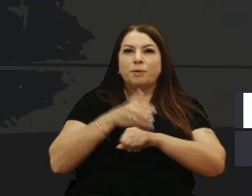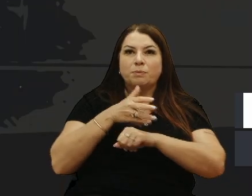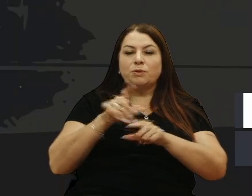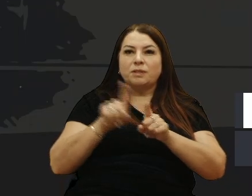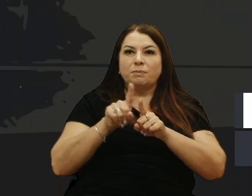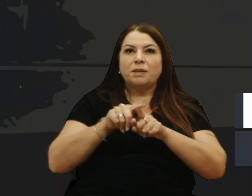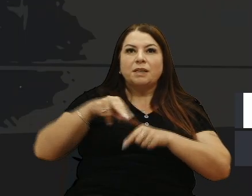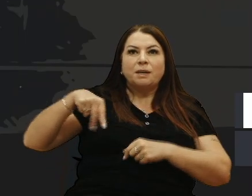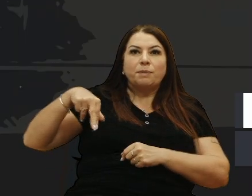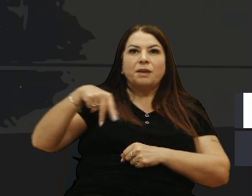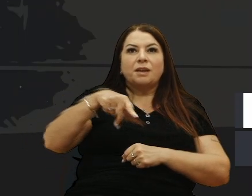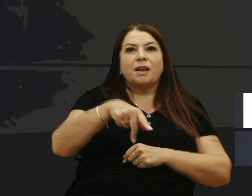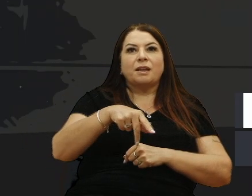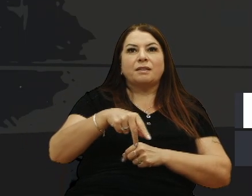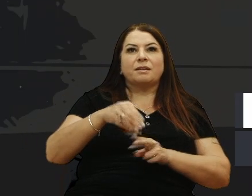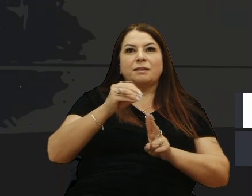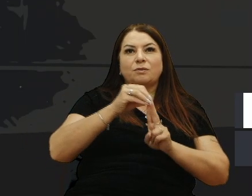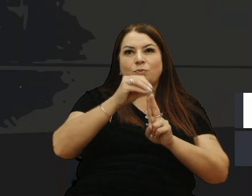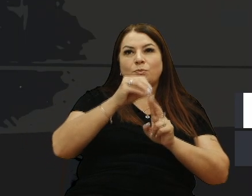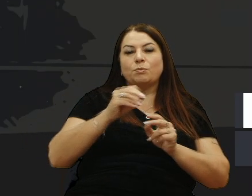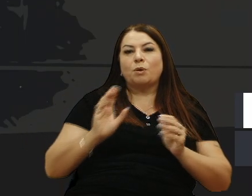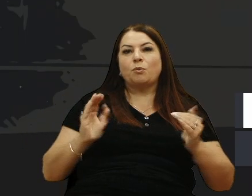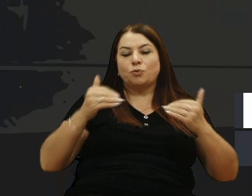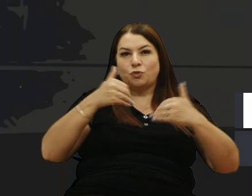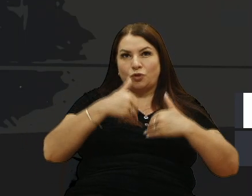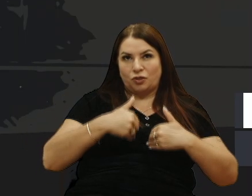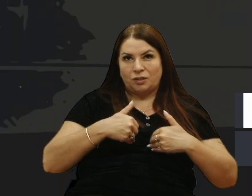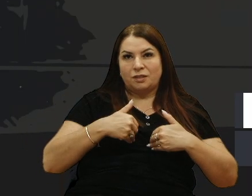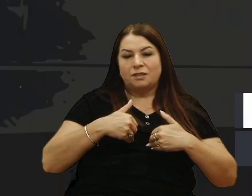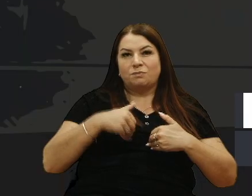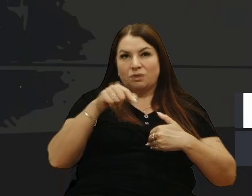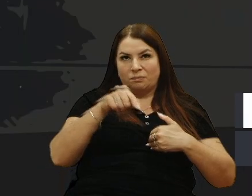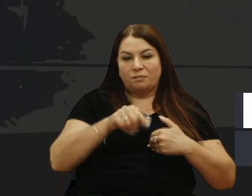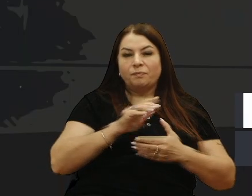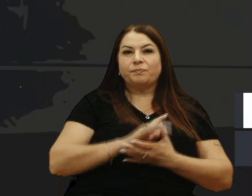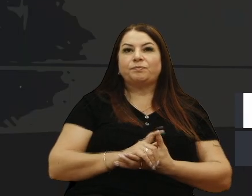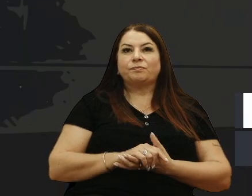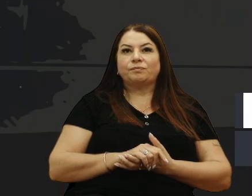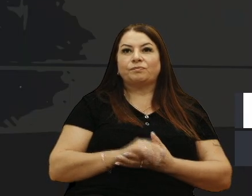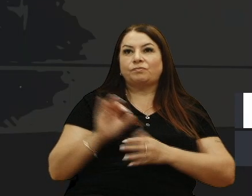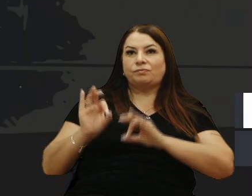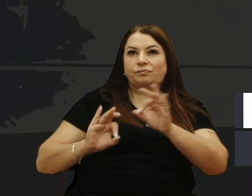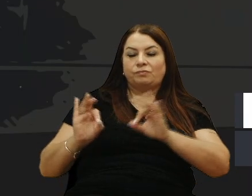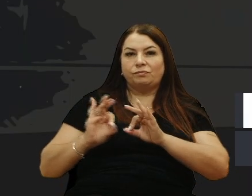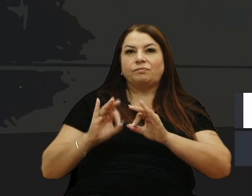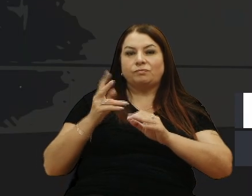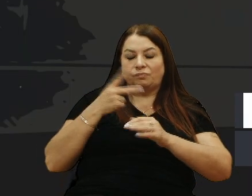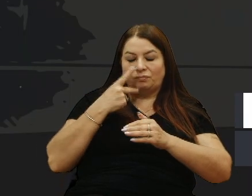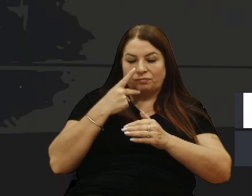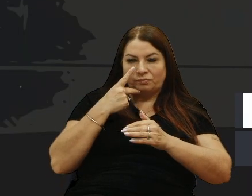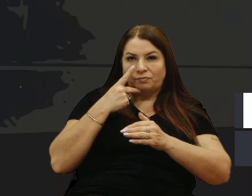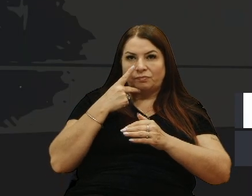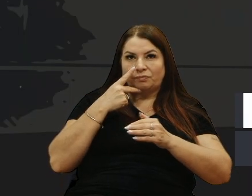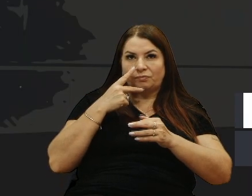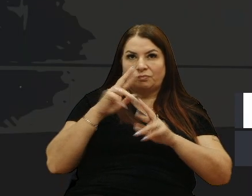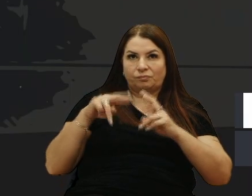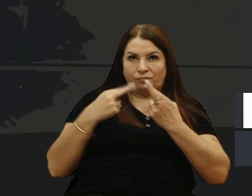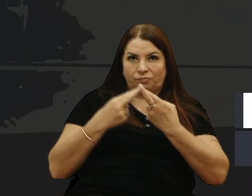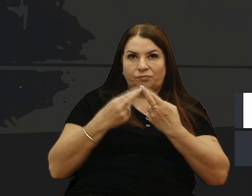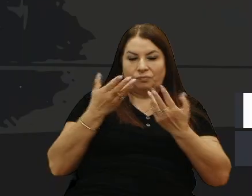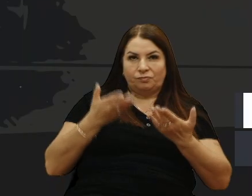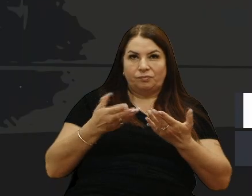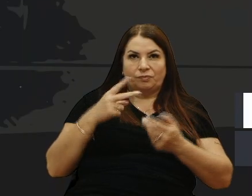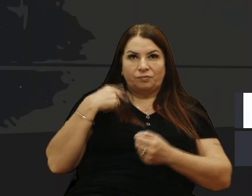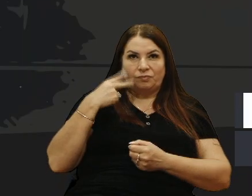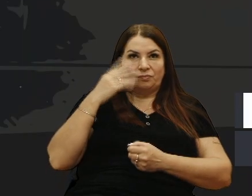também da caminhada pelo autismo, a caminhada do autismo, organizada, como já falou na sessão hoje a